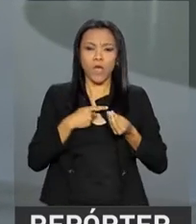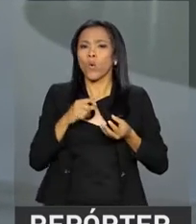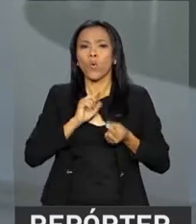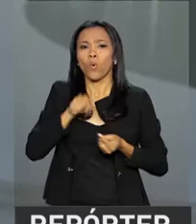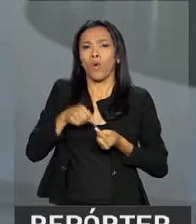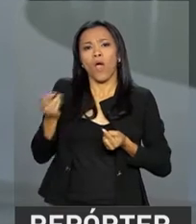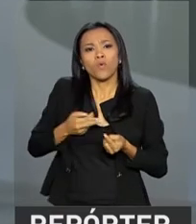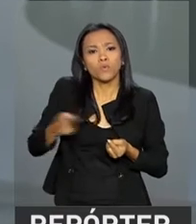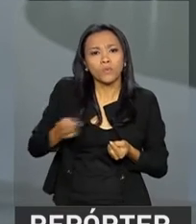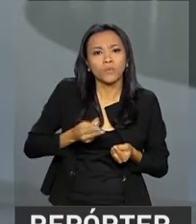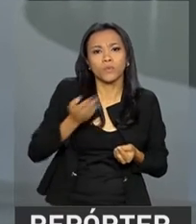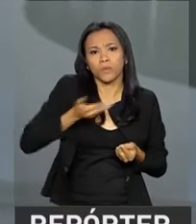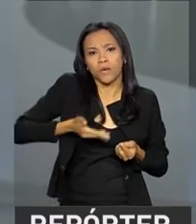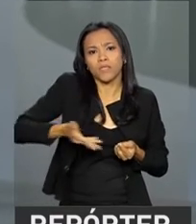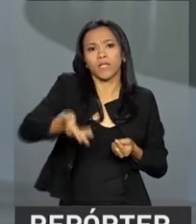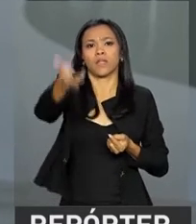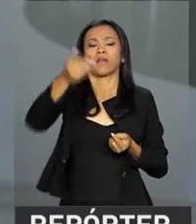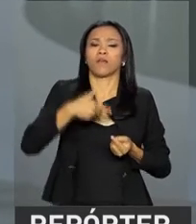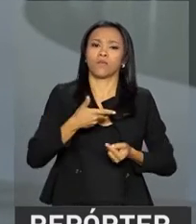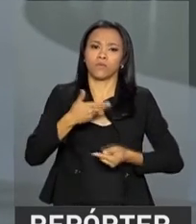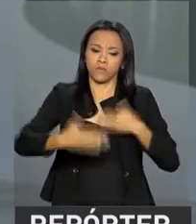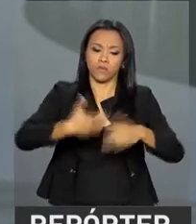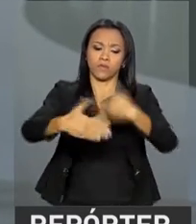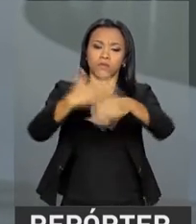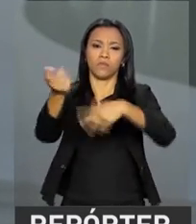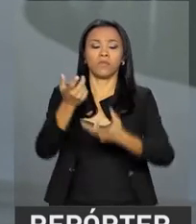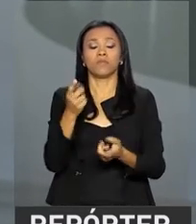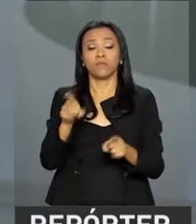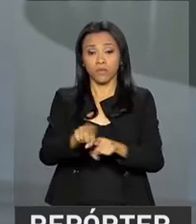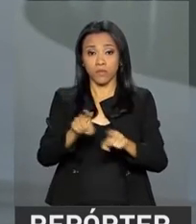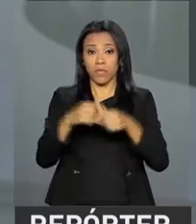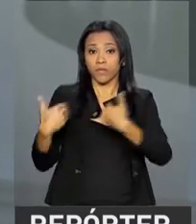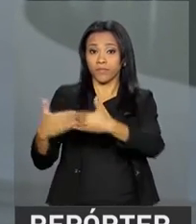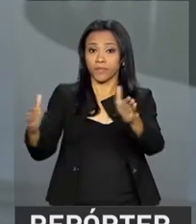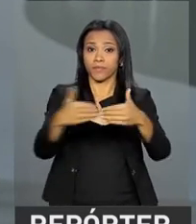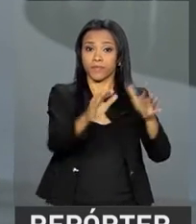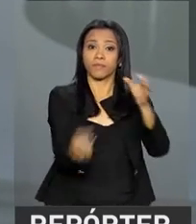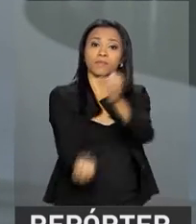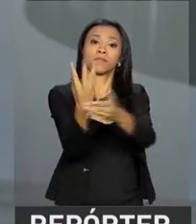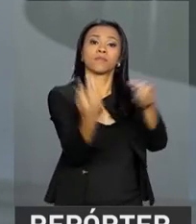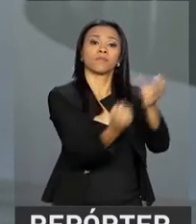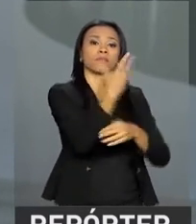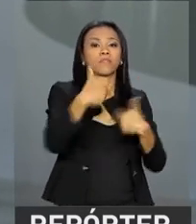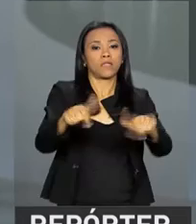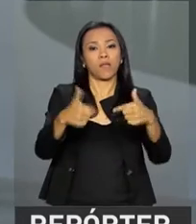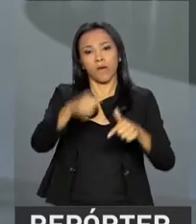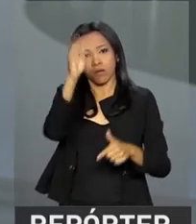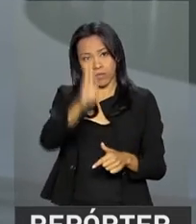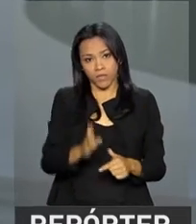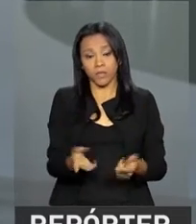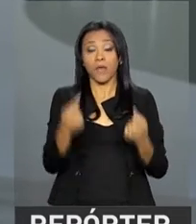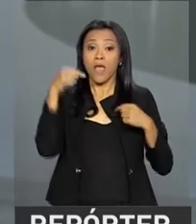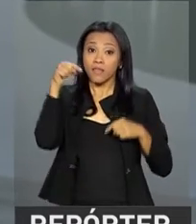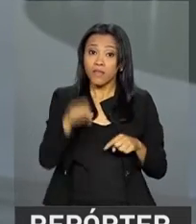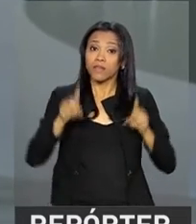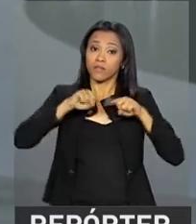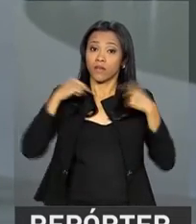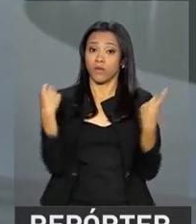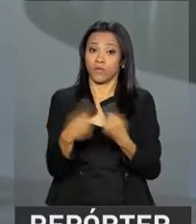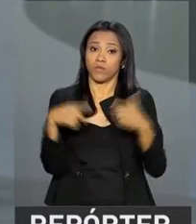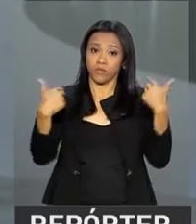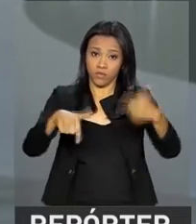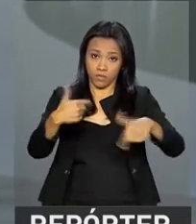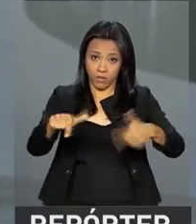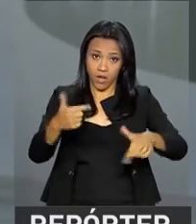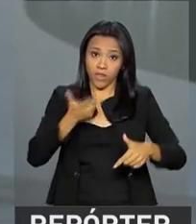a retomada do crescimento e do emprego no país. Nessa reunião, como o presidente chamou uma reunião de trabalho, ele disse